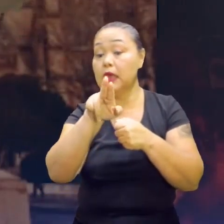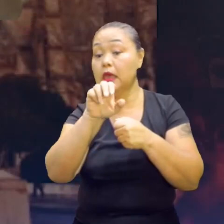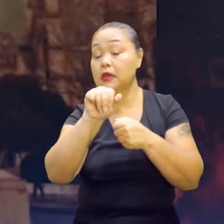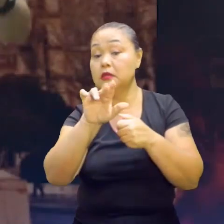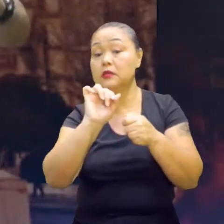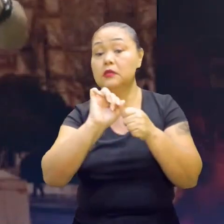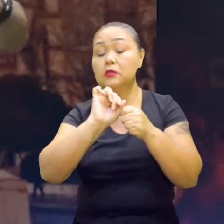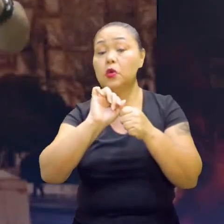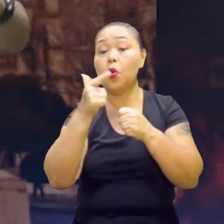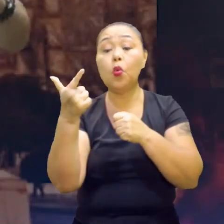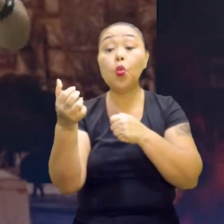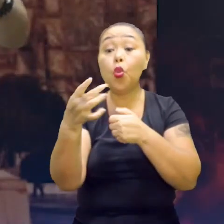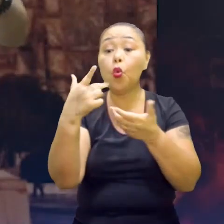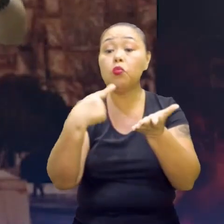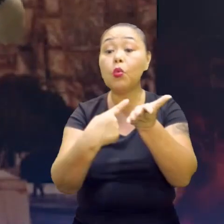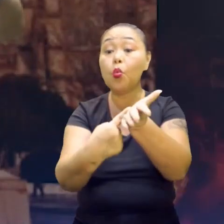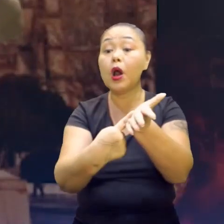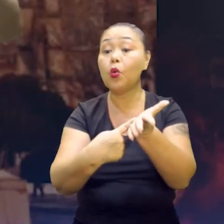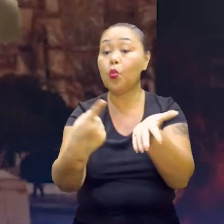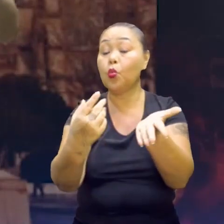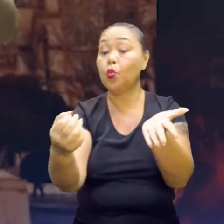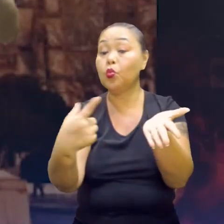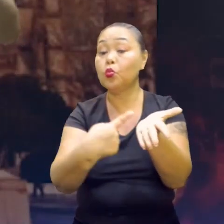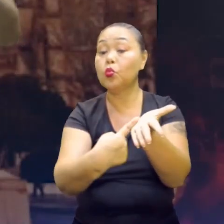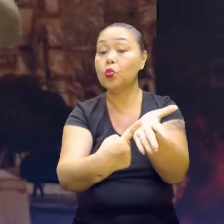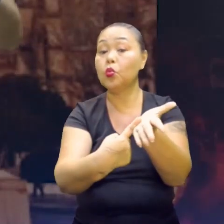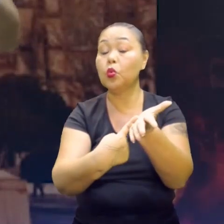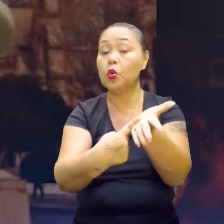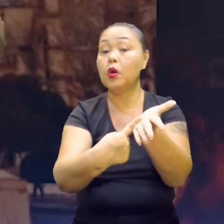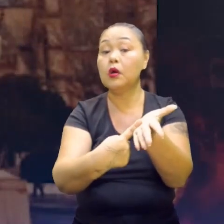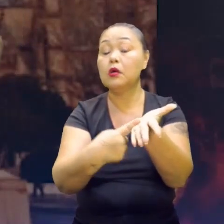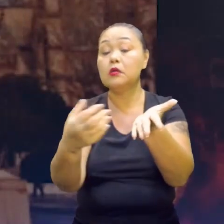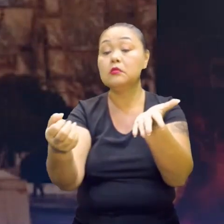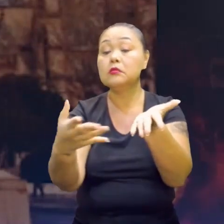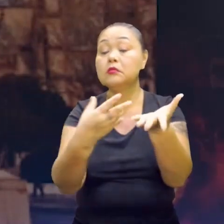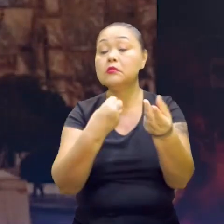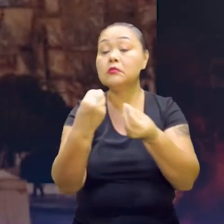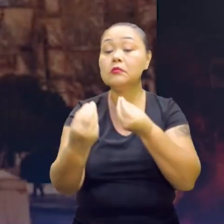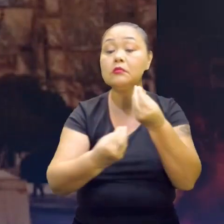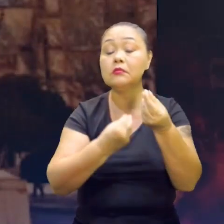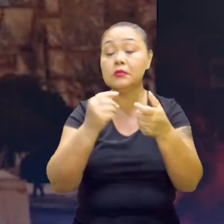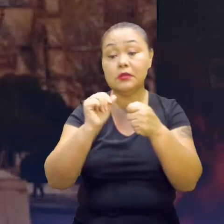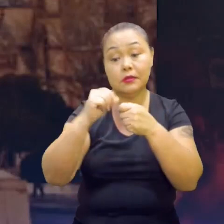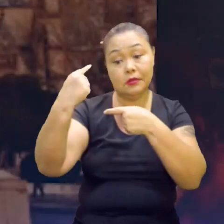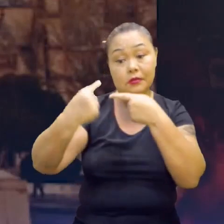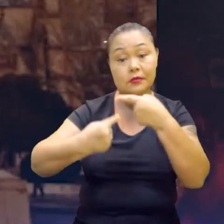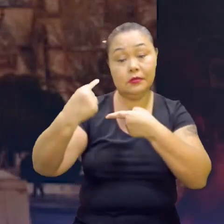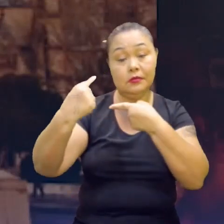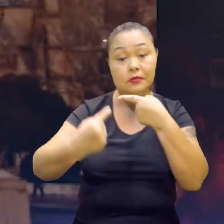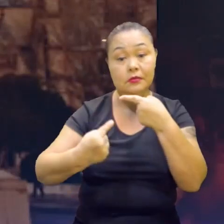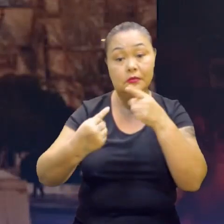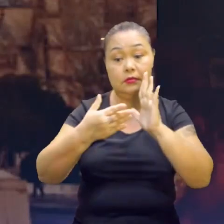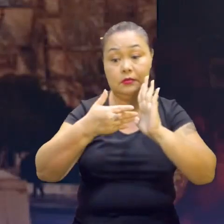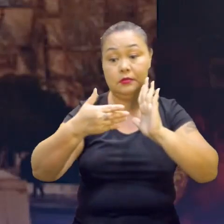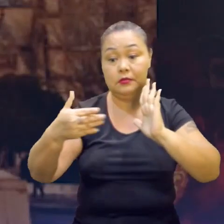novo acordo, uma nova forma de se fazer política, chamado de New Deal.